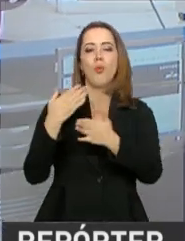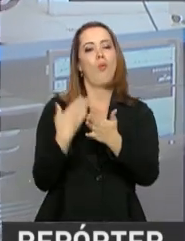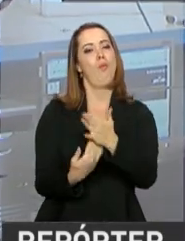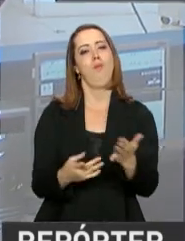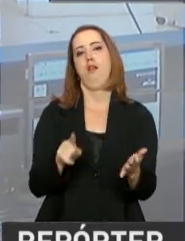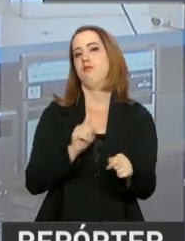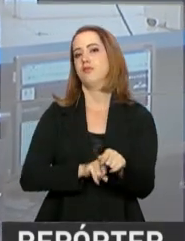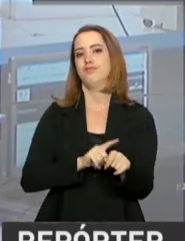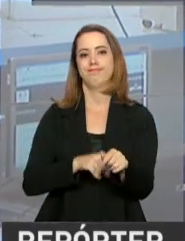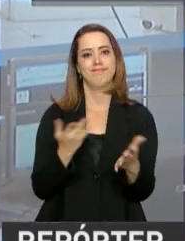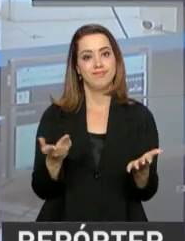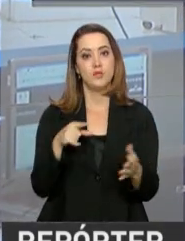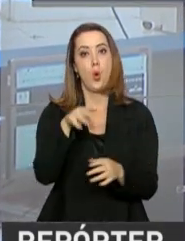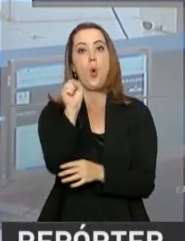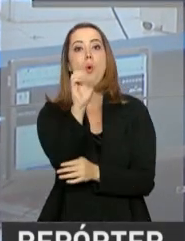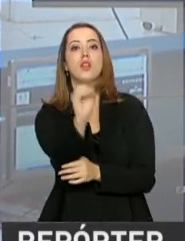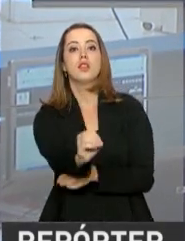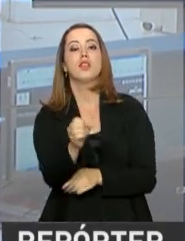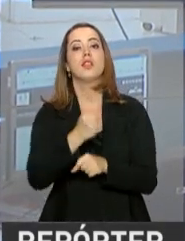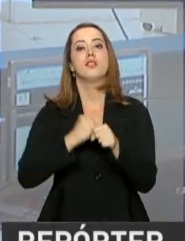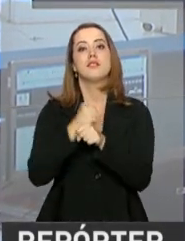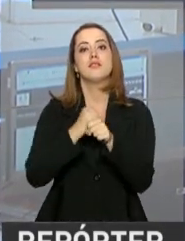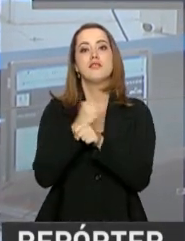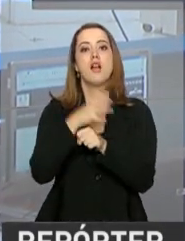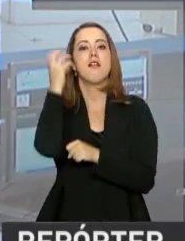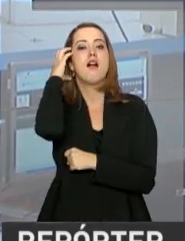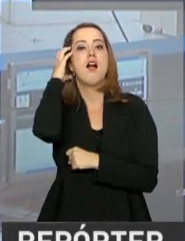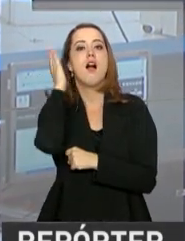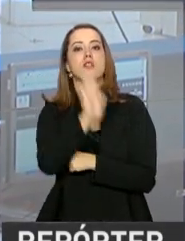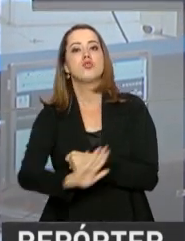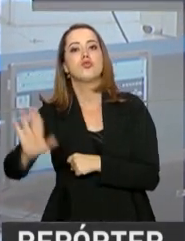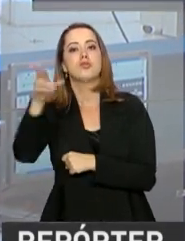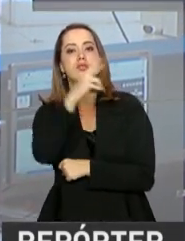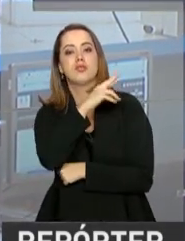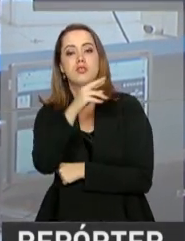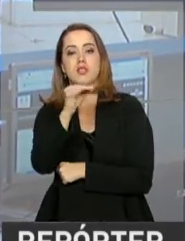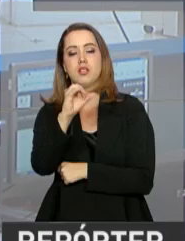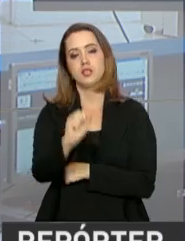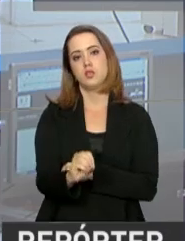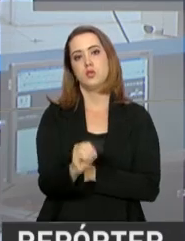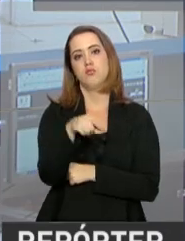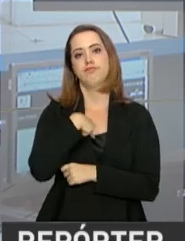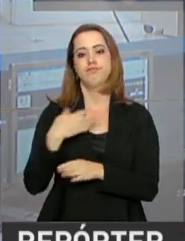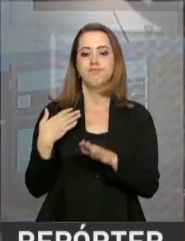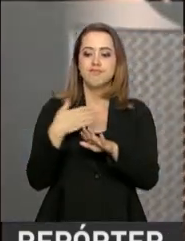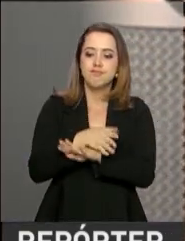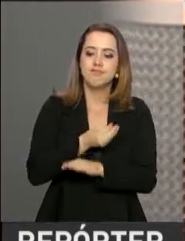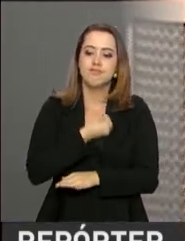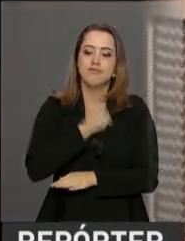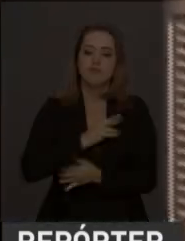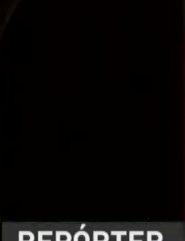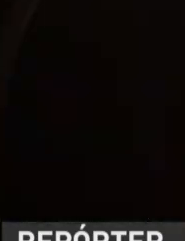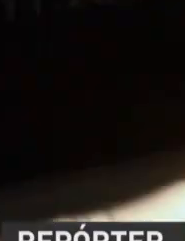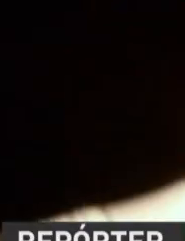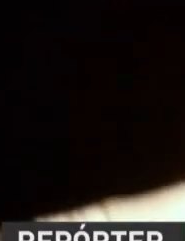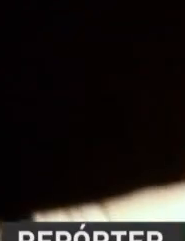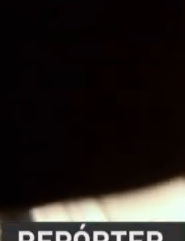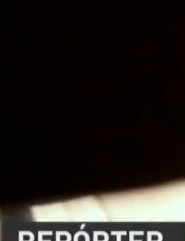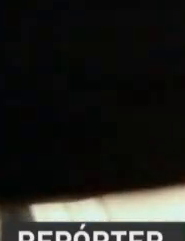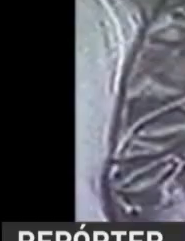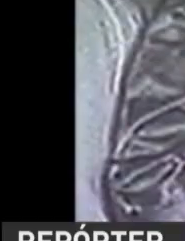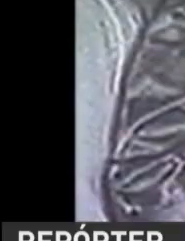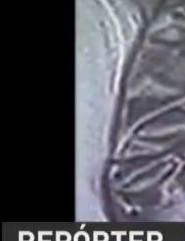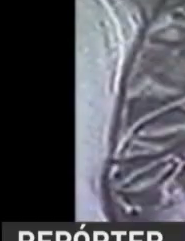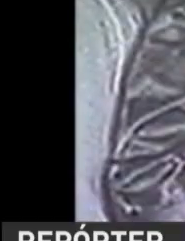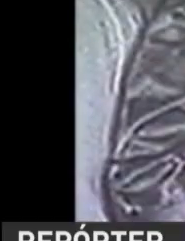a 80 anos a rádio Nacional do Rio faz parte da vida de milhares de brasileiros Sim ela é